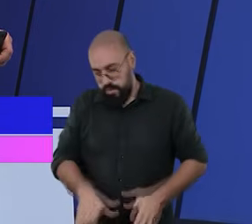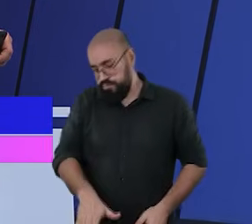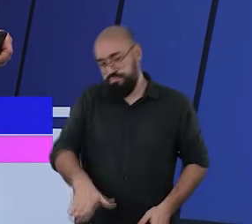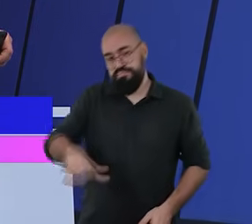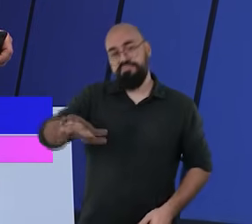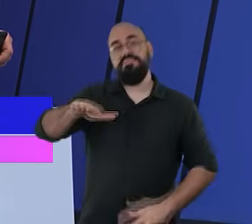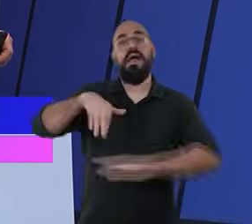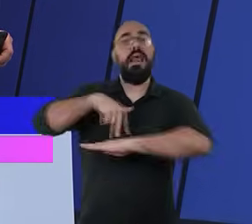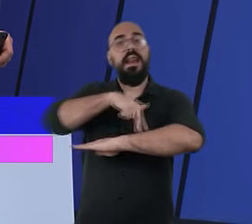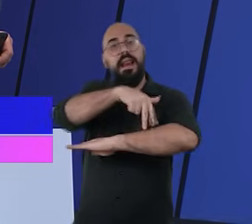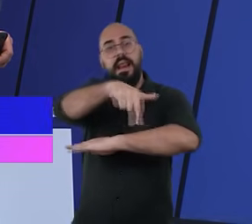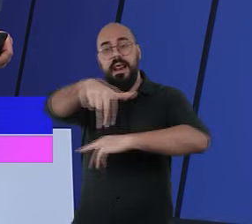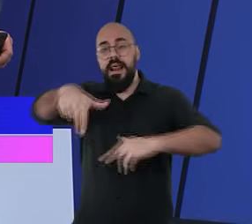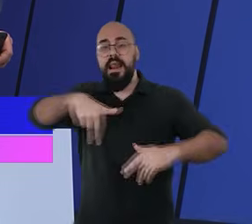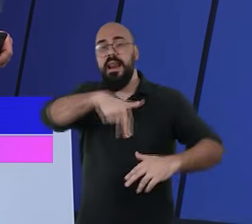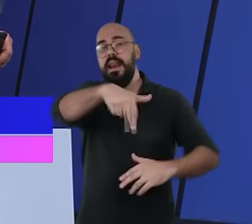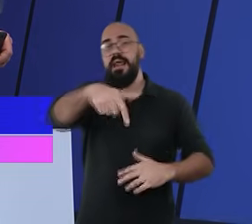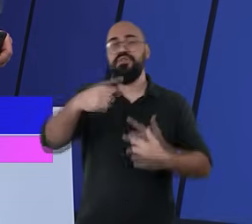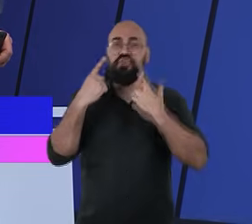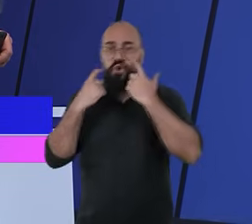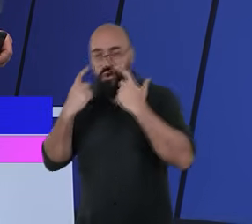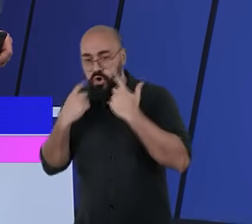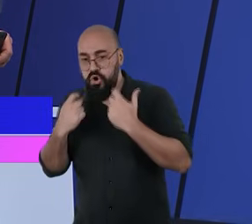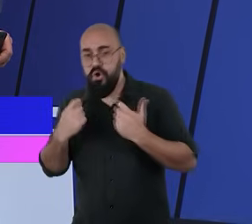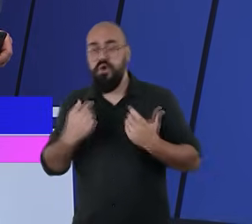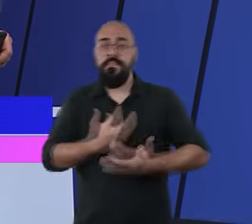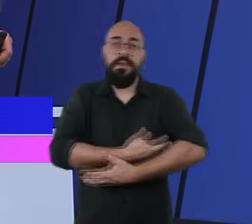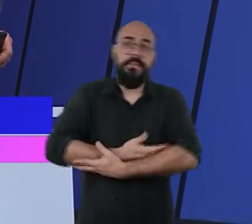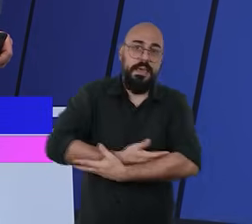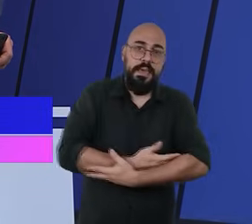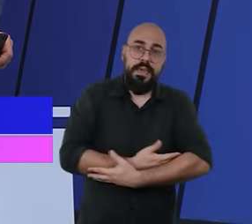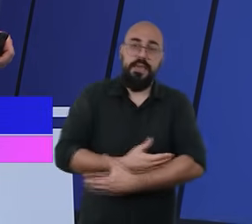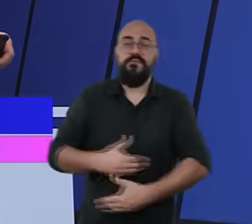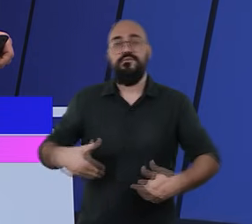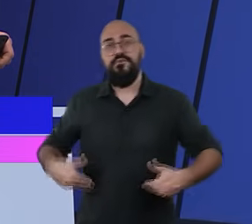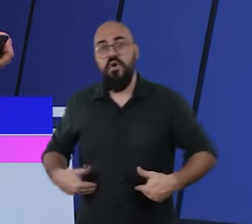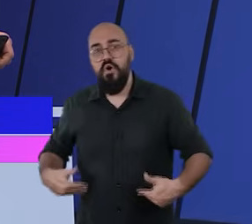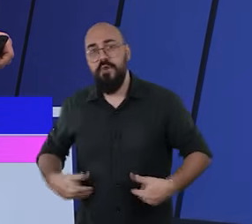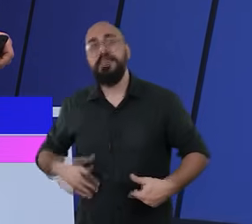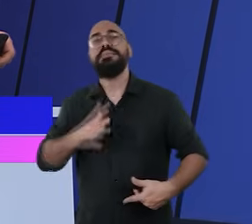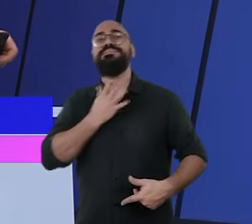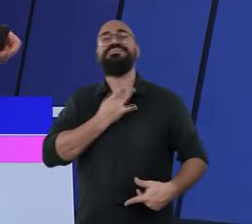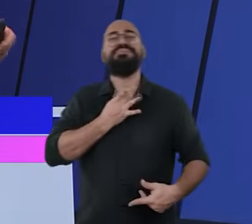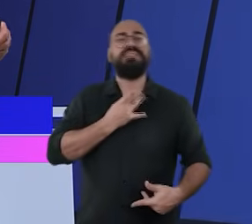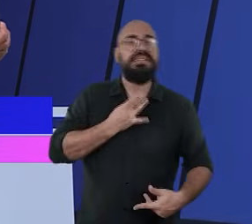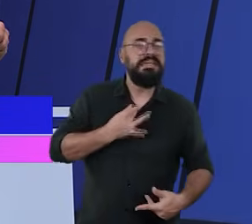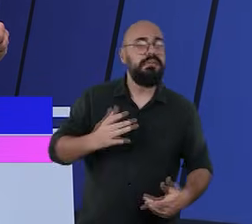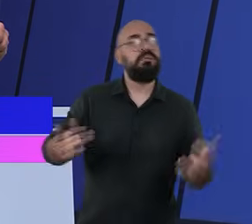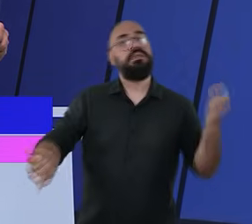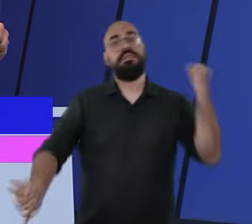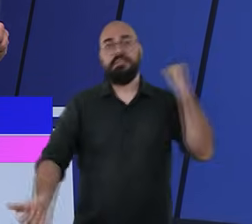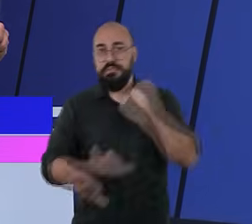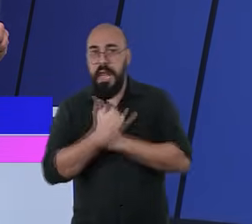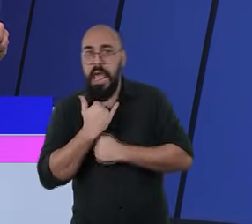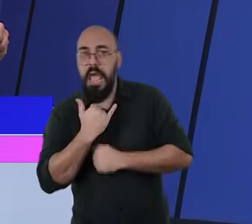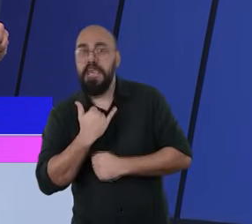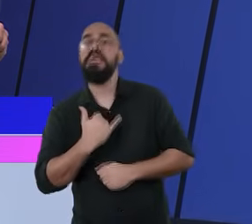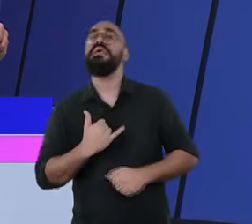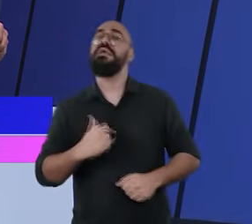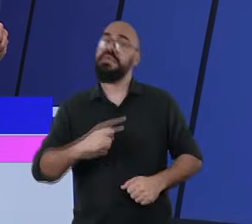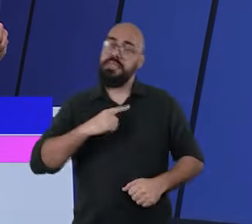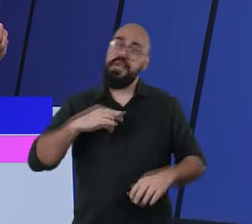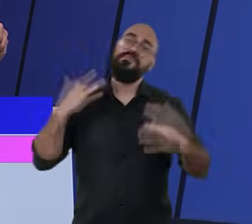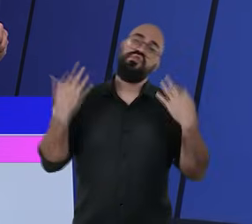foi beber, ele chorou, ele passou fome, ele teve sede, ele foi traído, ele sentiu